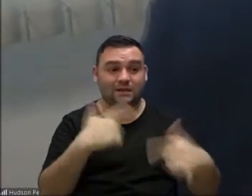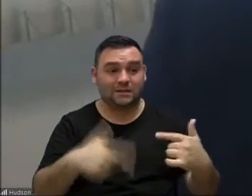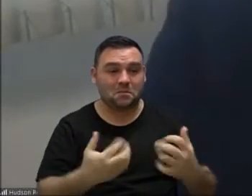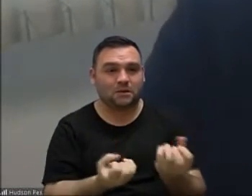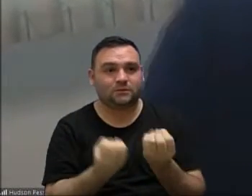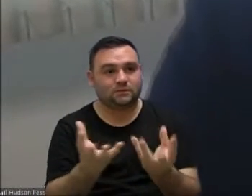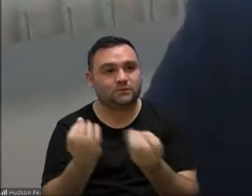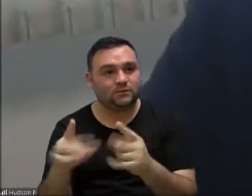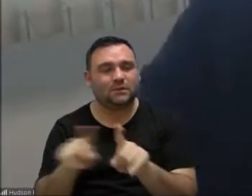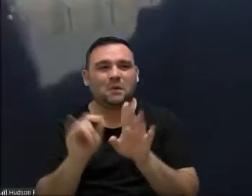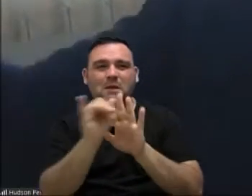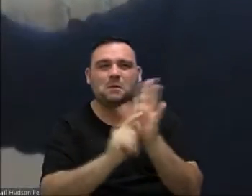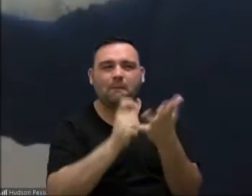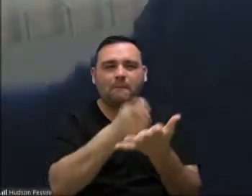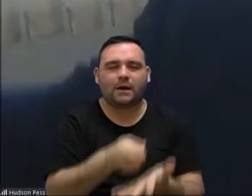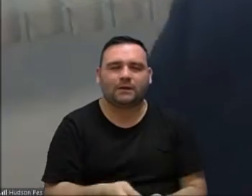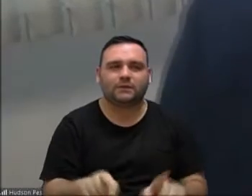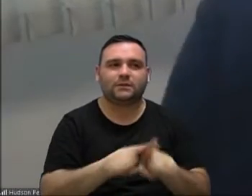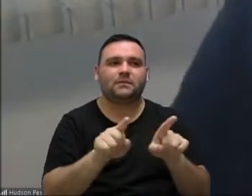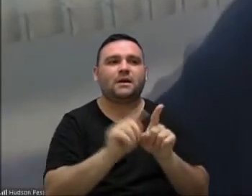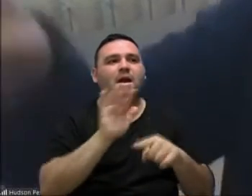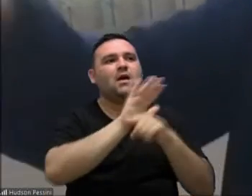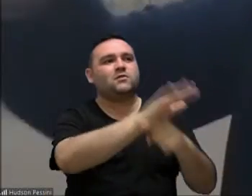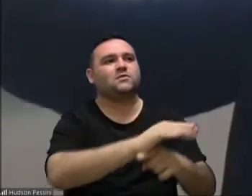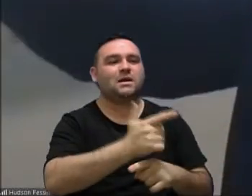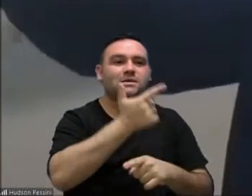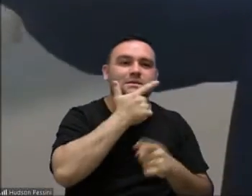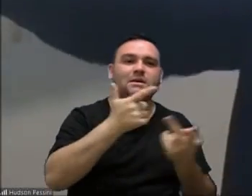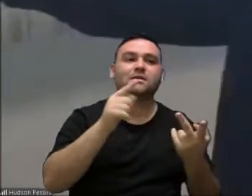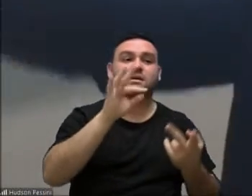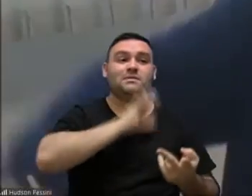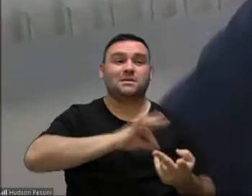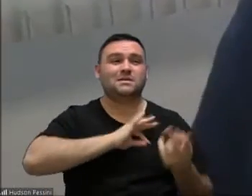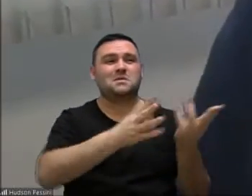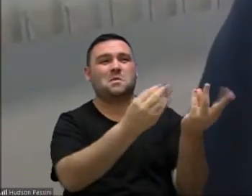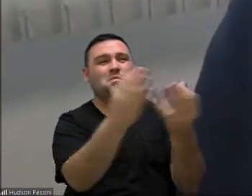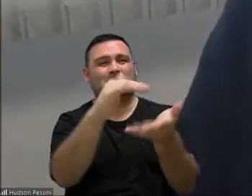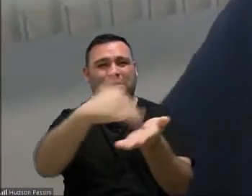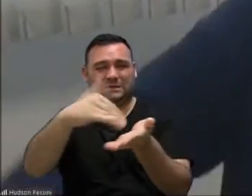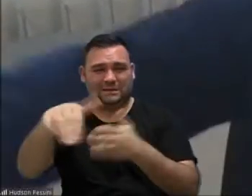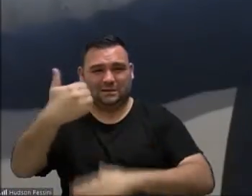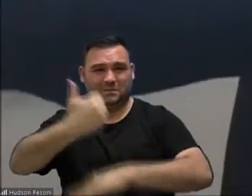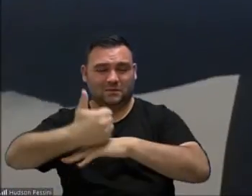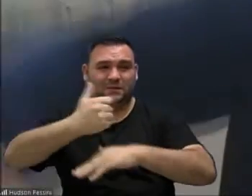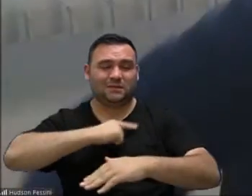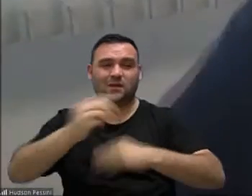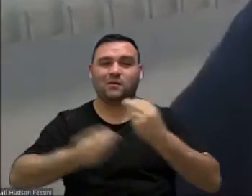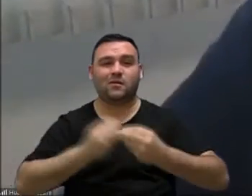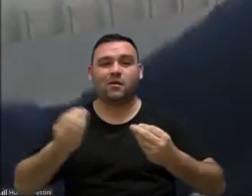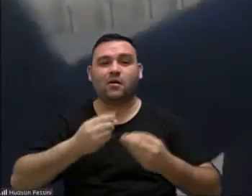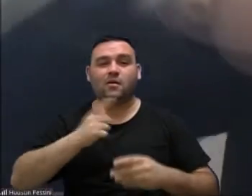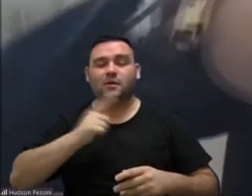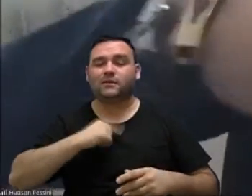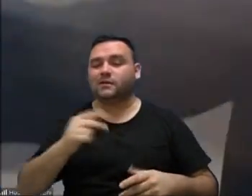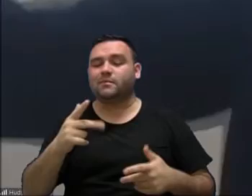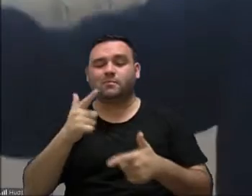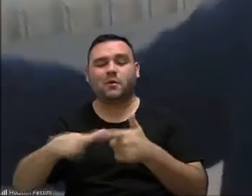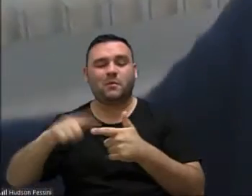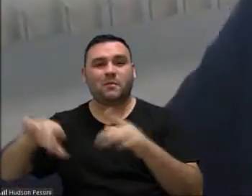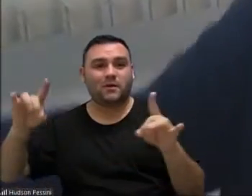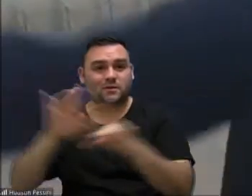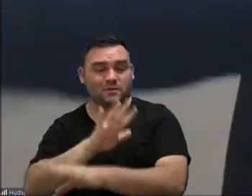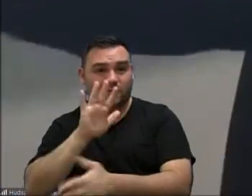emprego pagar tributos sustentar a santa casa sustentar o salário de um outro secretário hoje que fica que nem charuto de bêbado não resolve